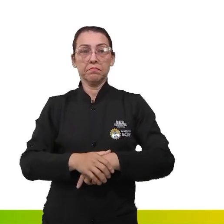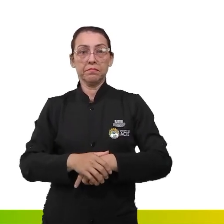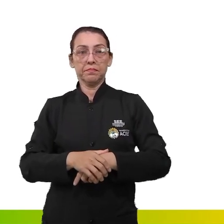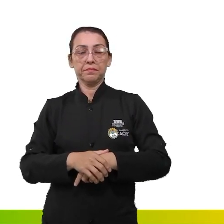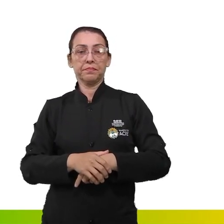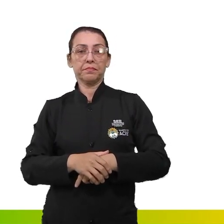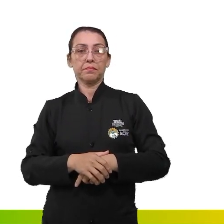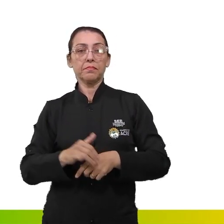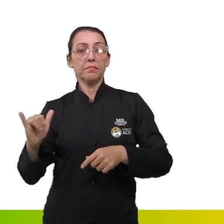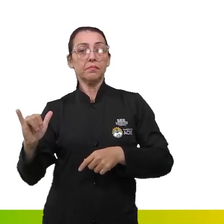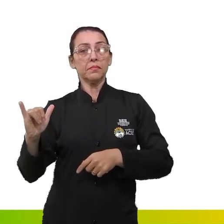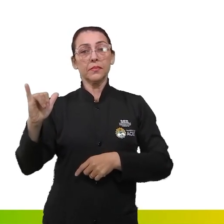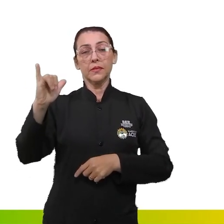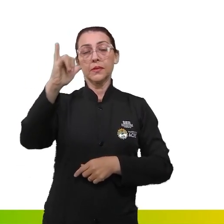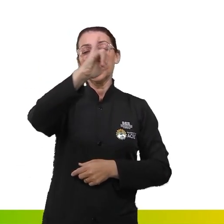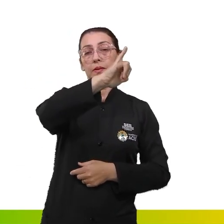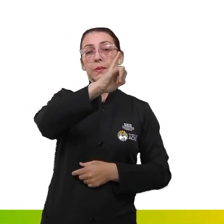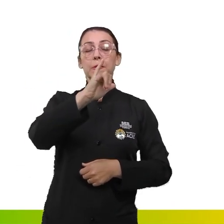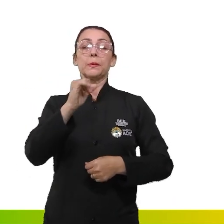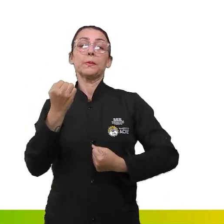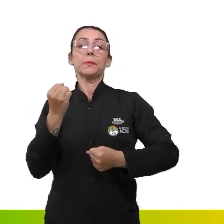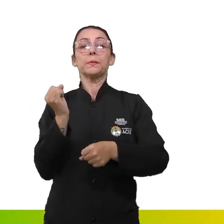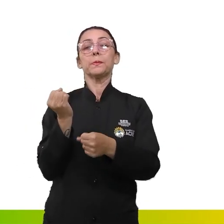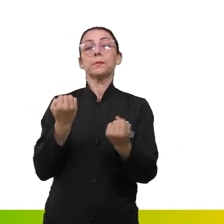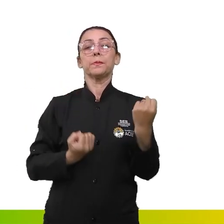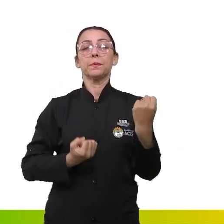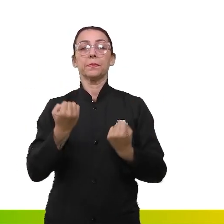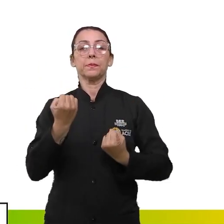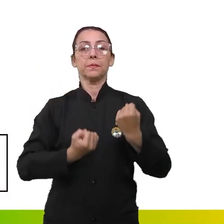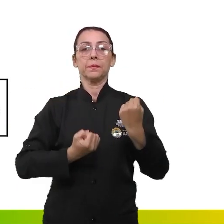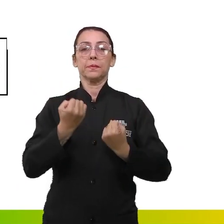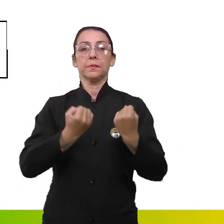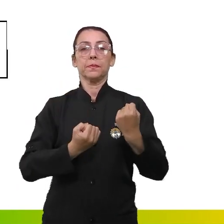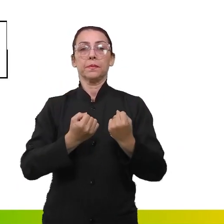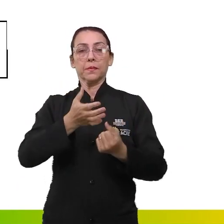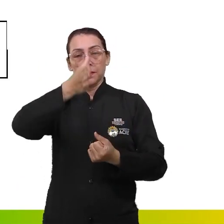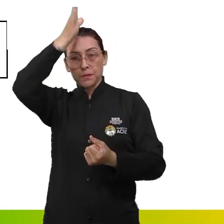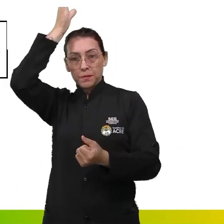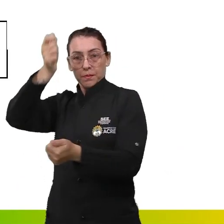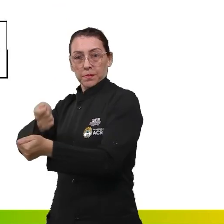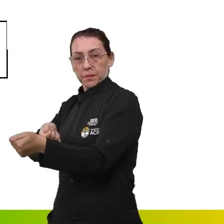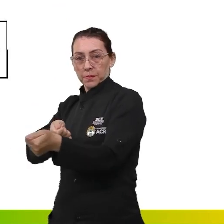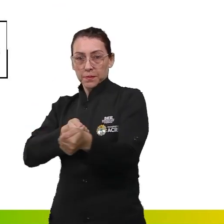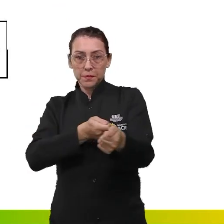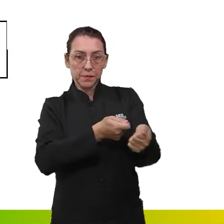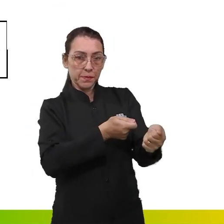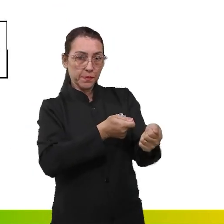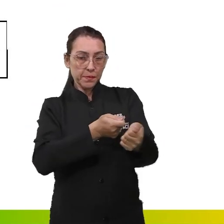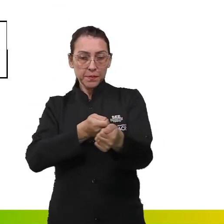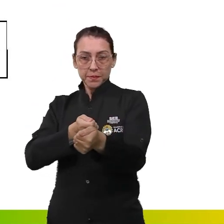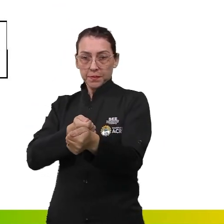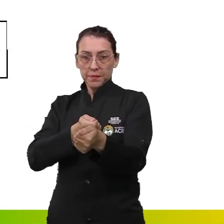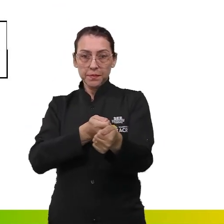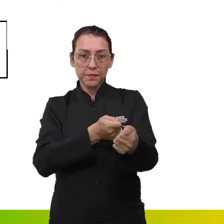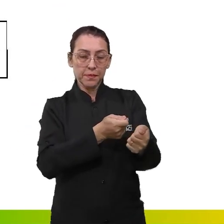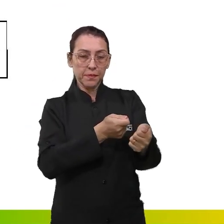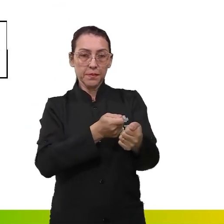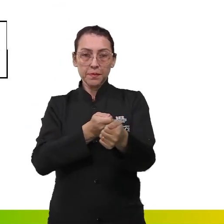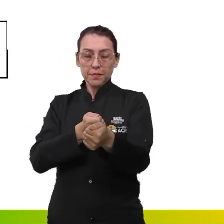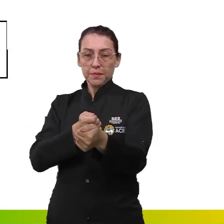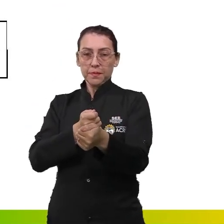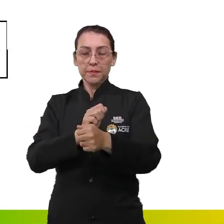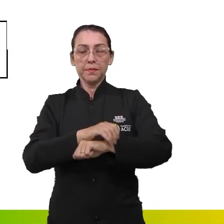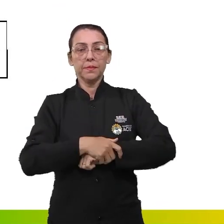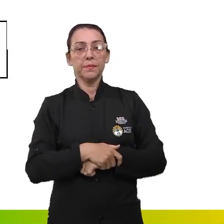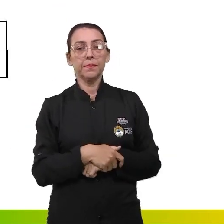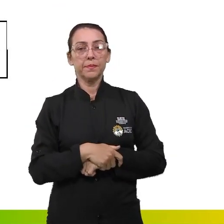lixo, os resíduos, recicla. O piloto, que opera aeronaves também. Piloto também pode ser de carro,